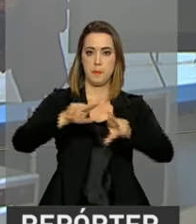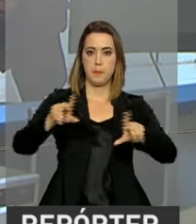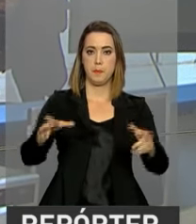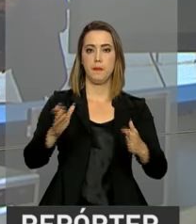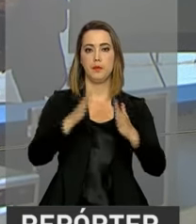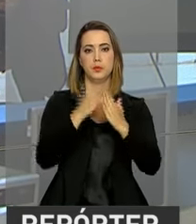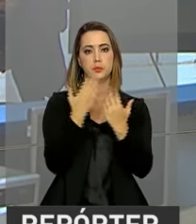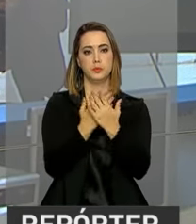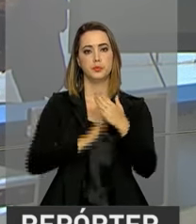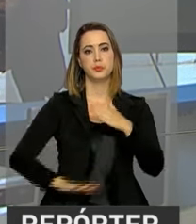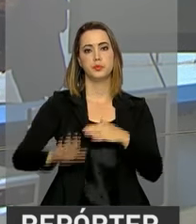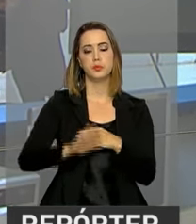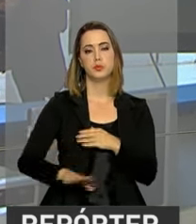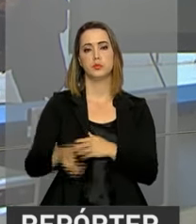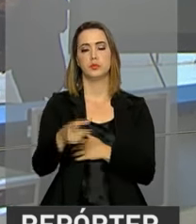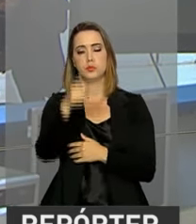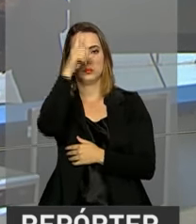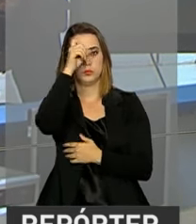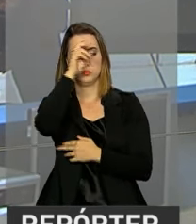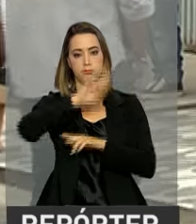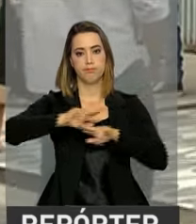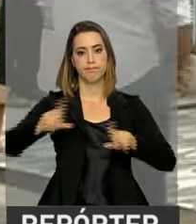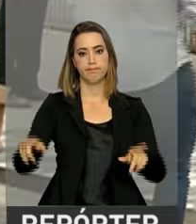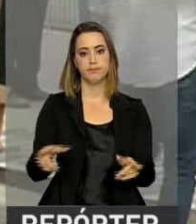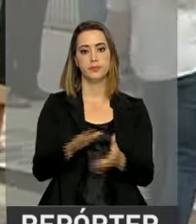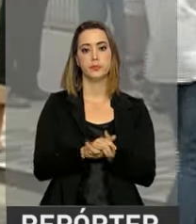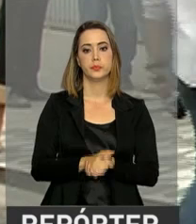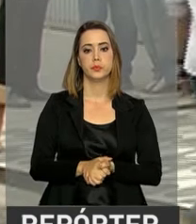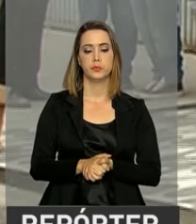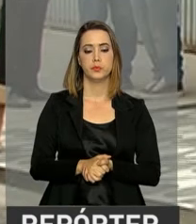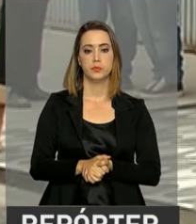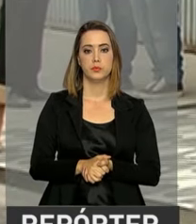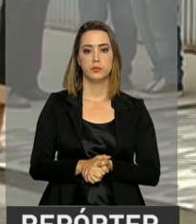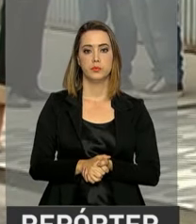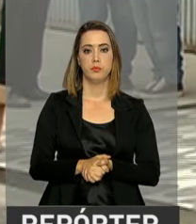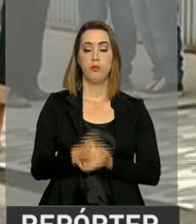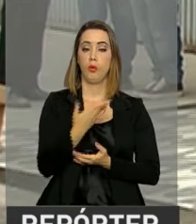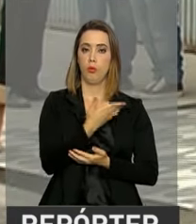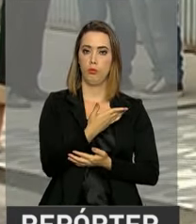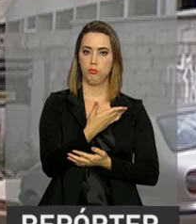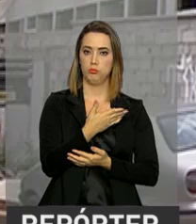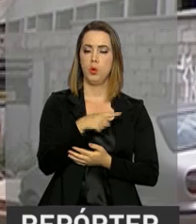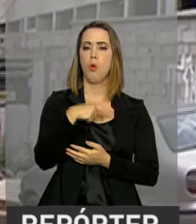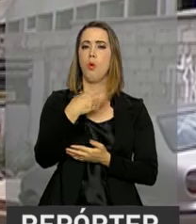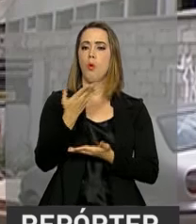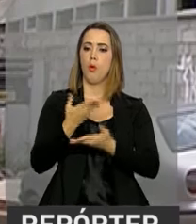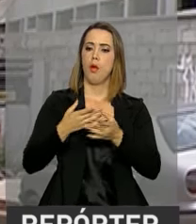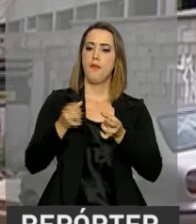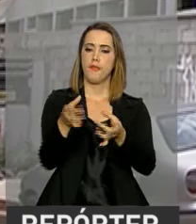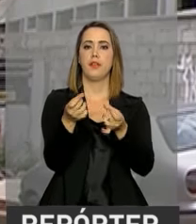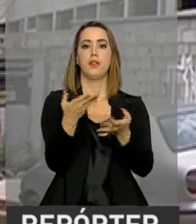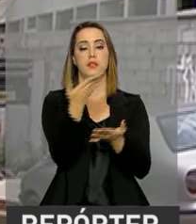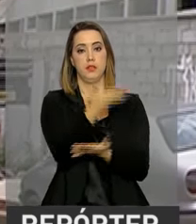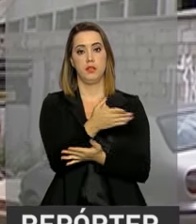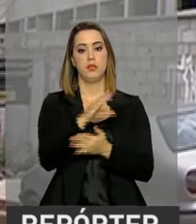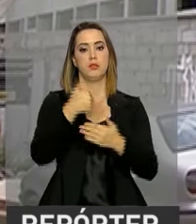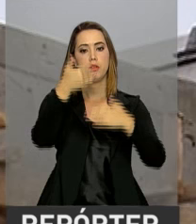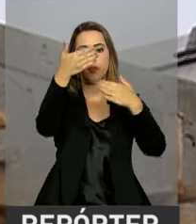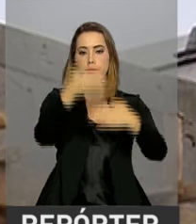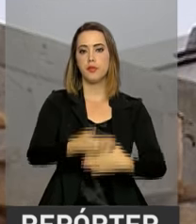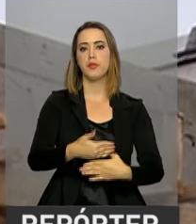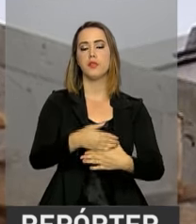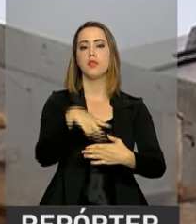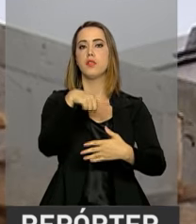creches, pré-escolas e unidades de saúde. O comércio do José fica bem em frente a essa